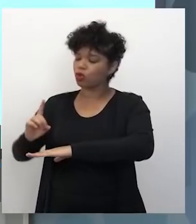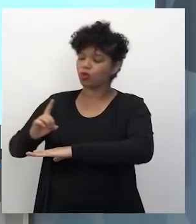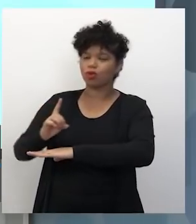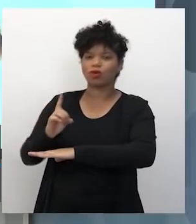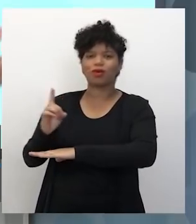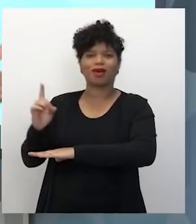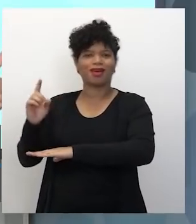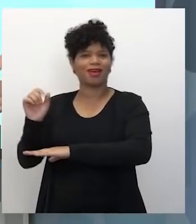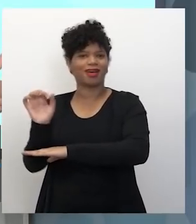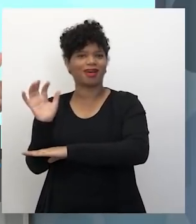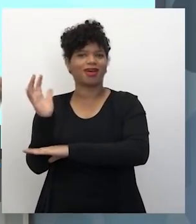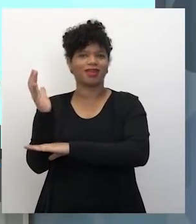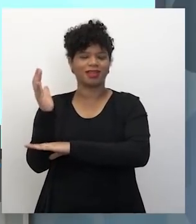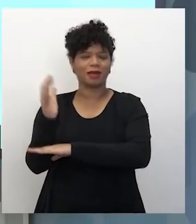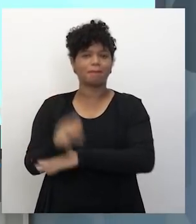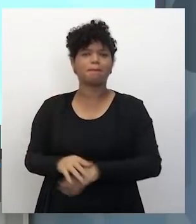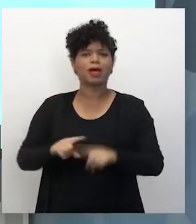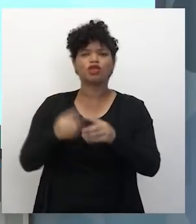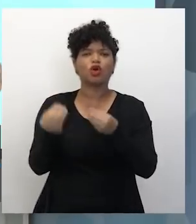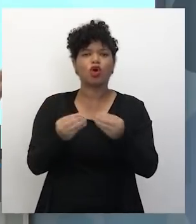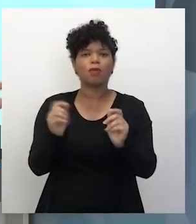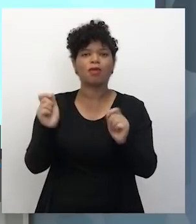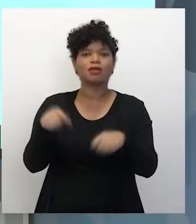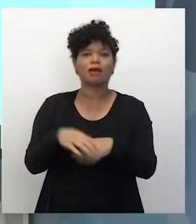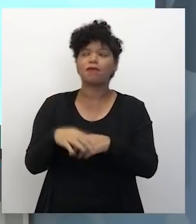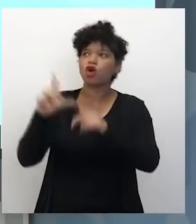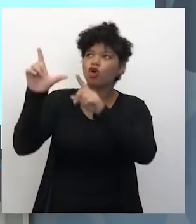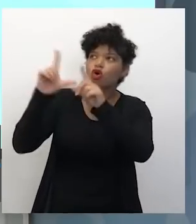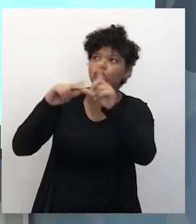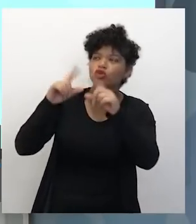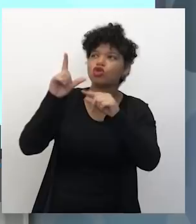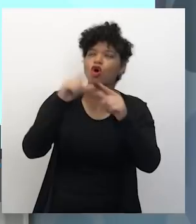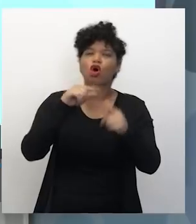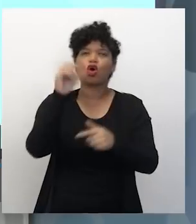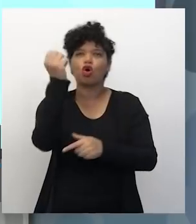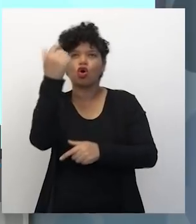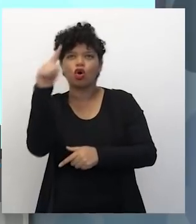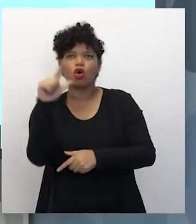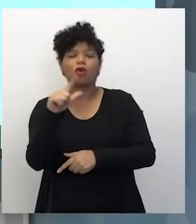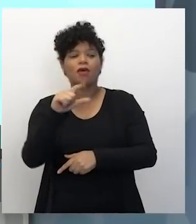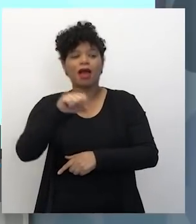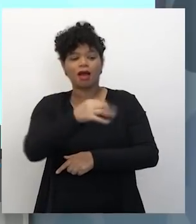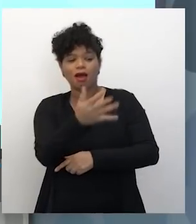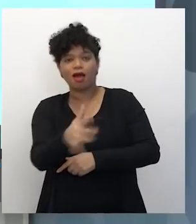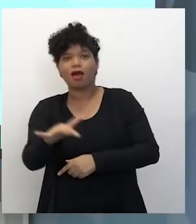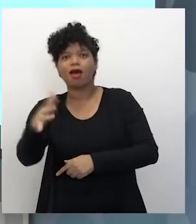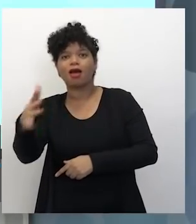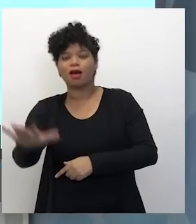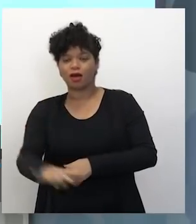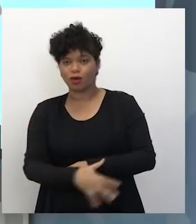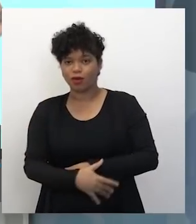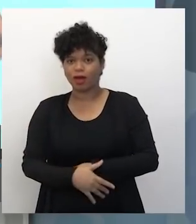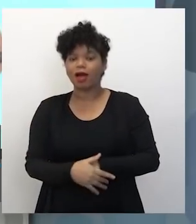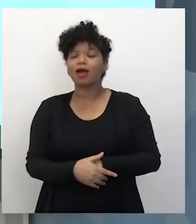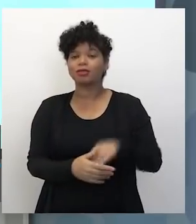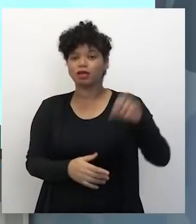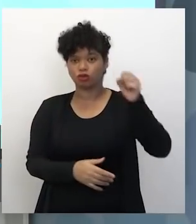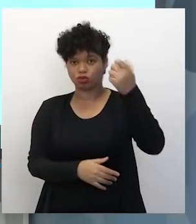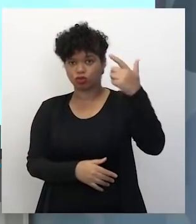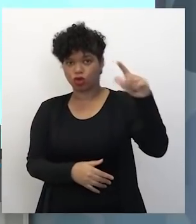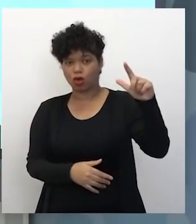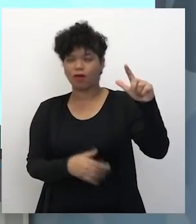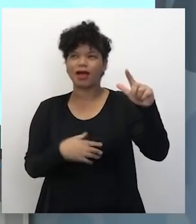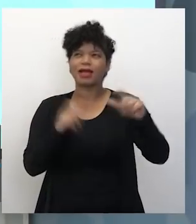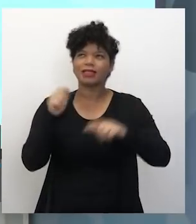quê? Os astros, a lua, o sol, as marés. E eles perceberam que, marcando pelo sol,